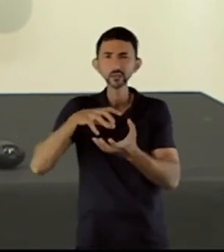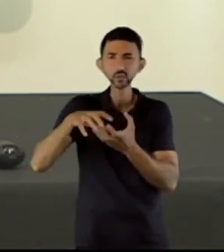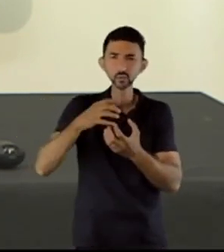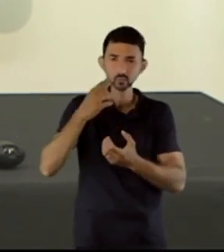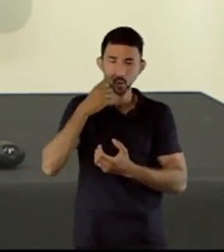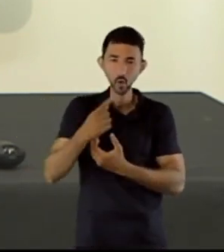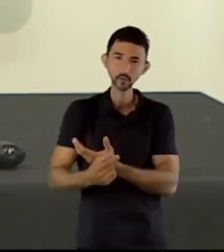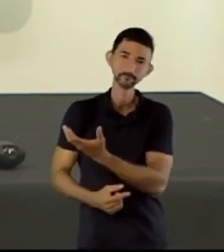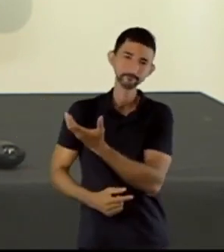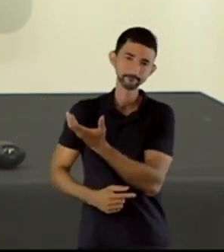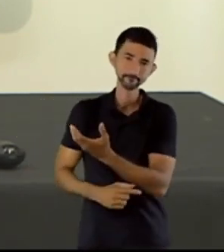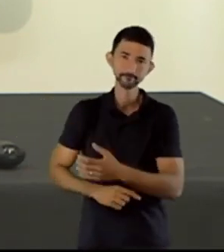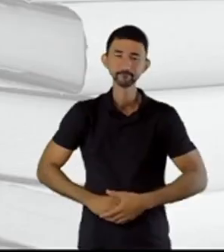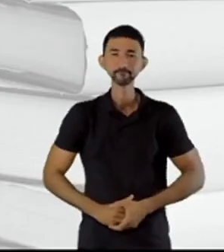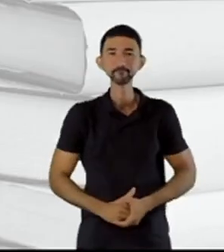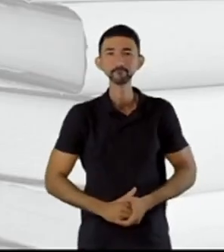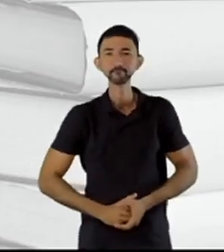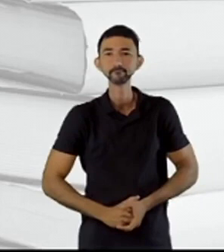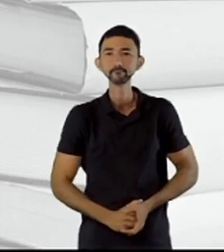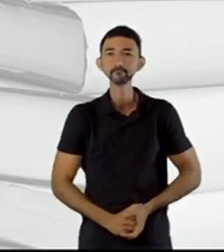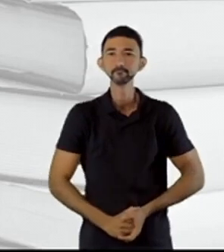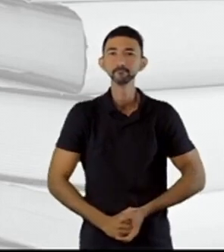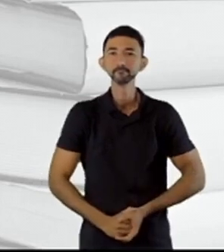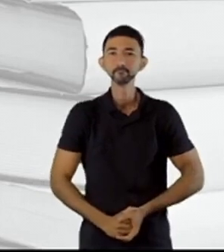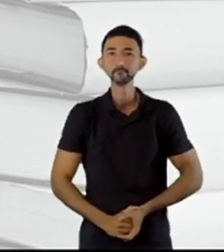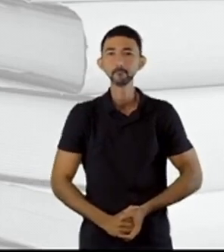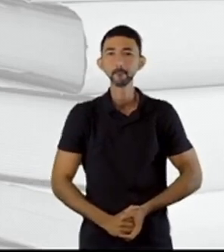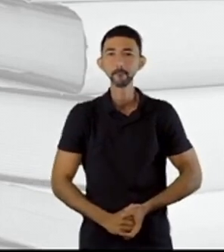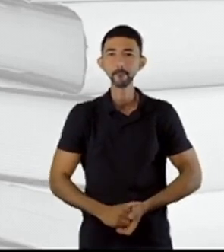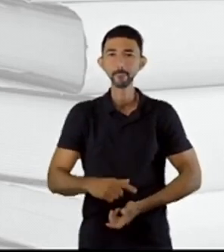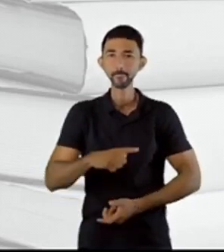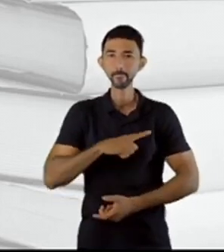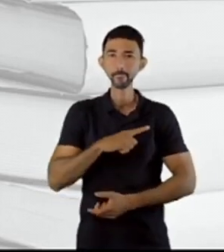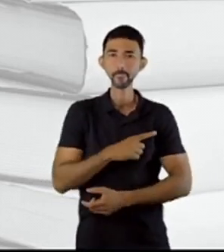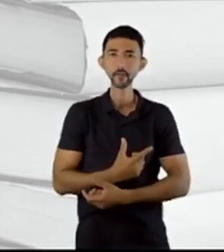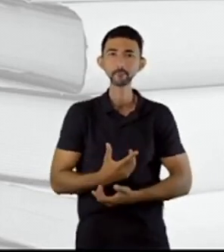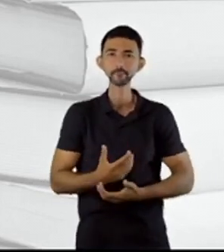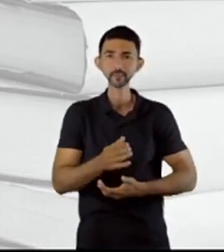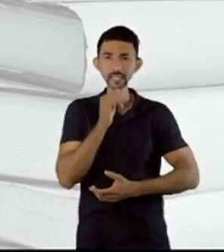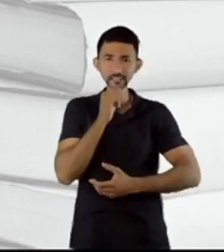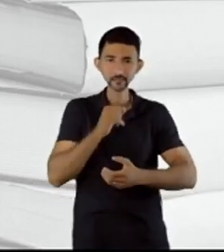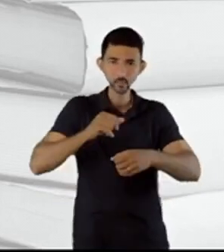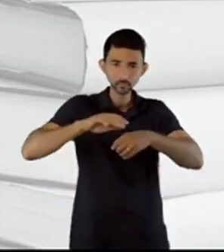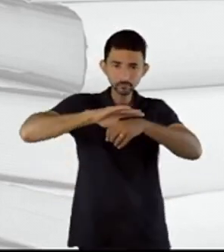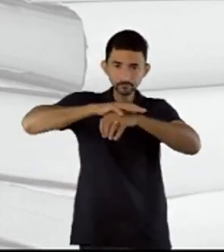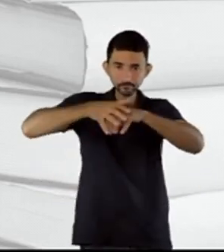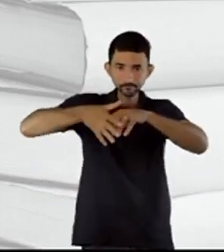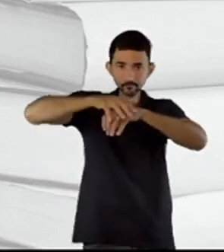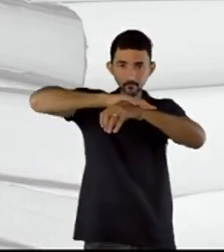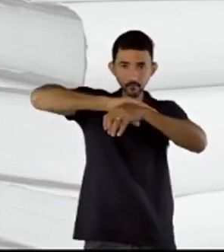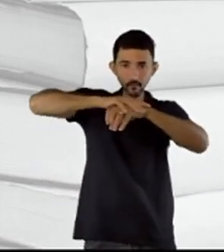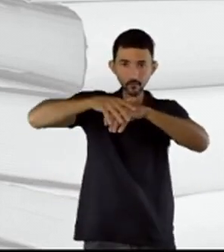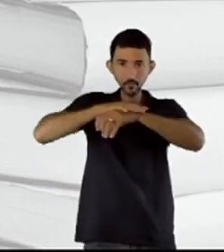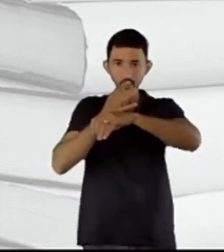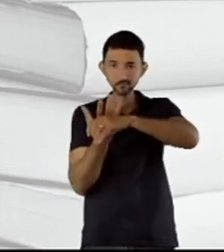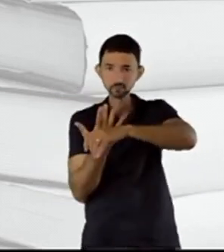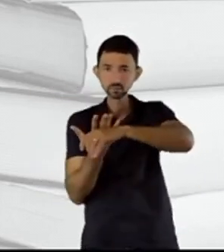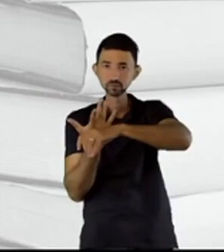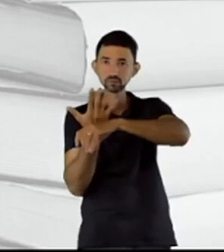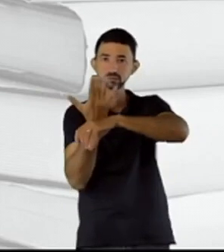Vamos olhar aqui no slide, por exemplo, né? Você tem aqui, né, a sua superfície em